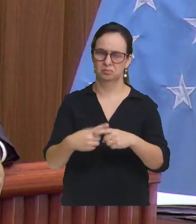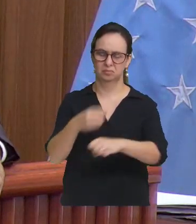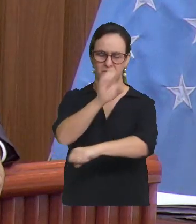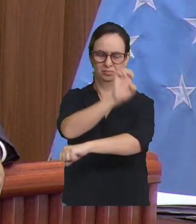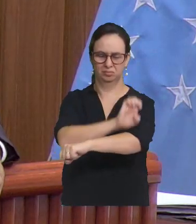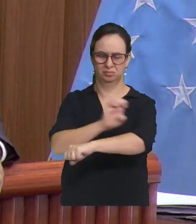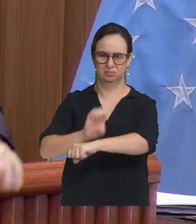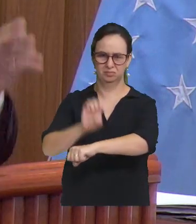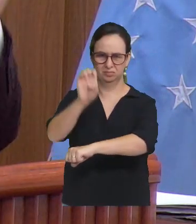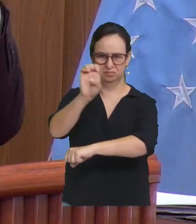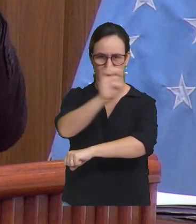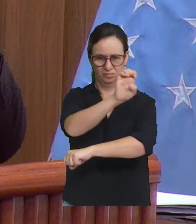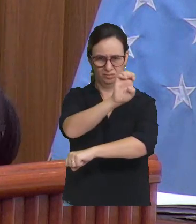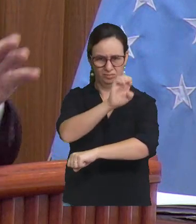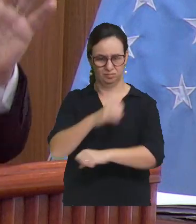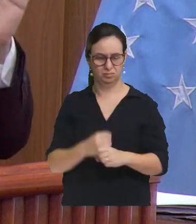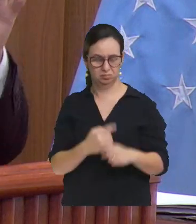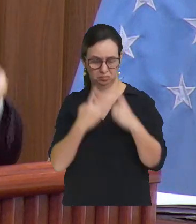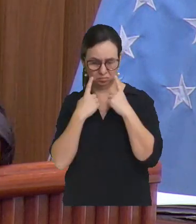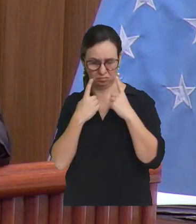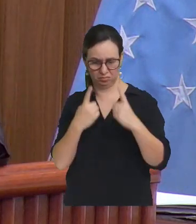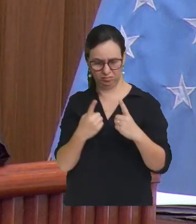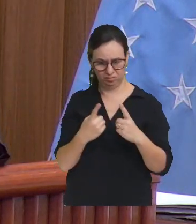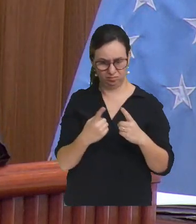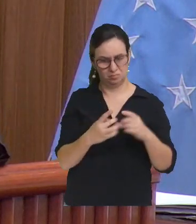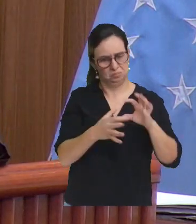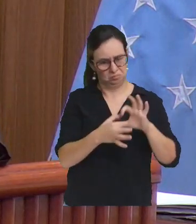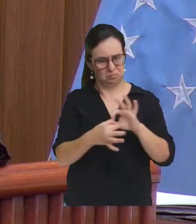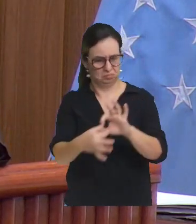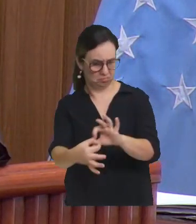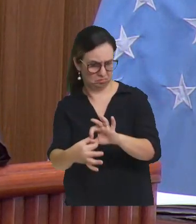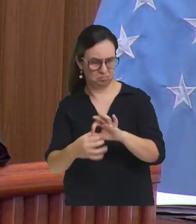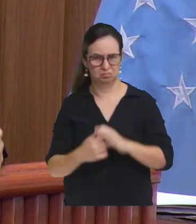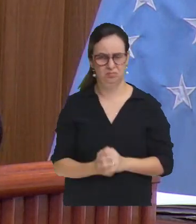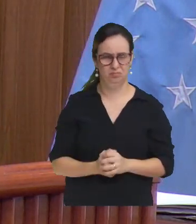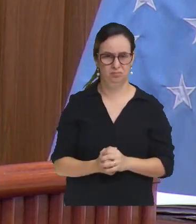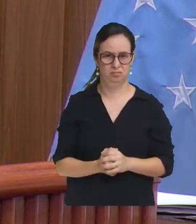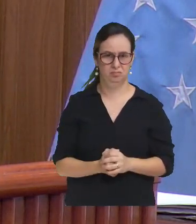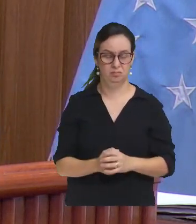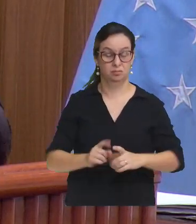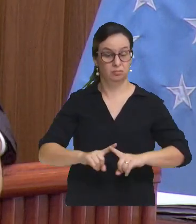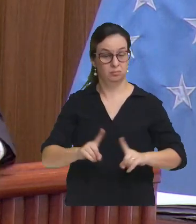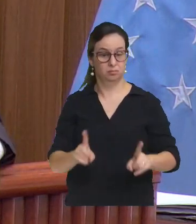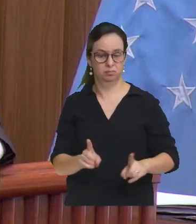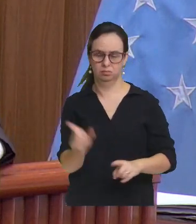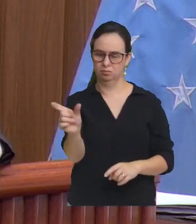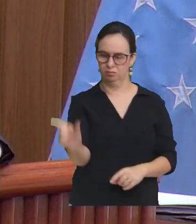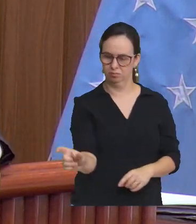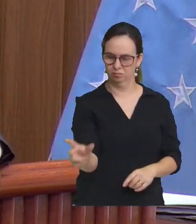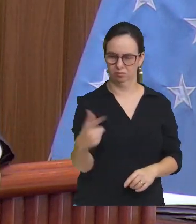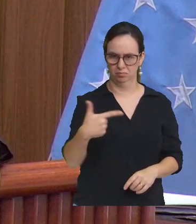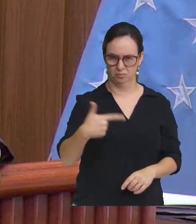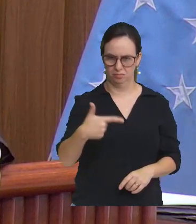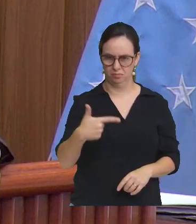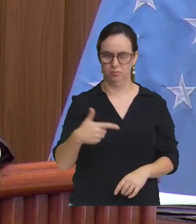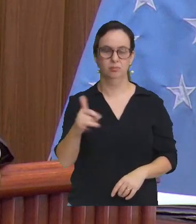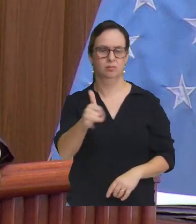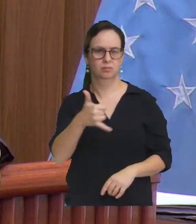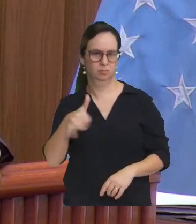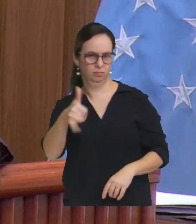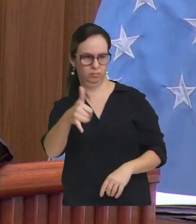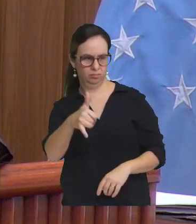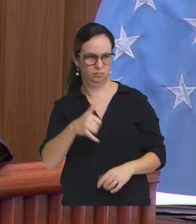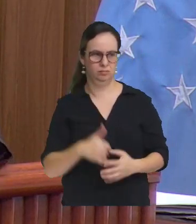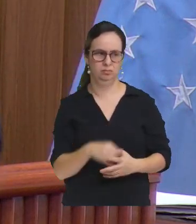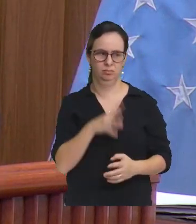de uma maneira... Ah, vou lá fazer um estágio, né? Mas vocês aproveitaram essa oportunidade para ganhar